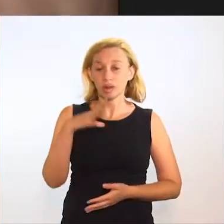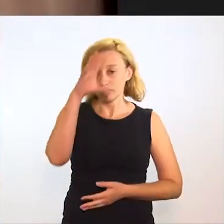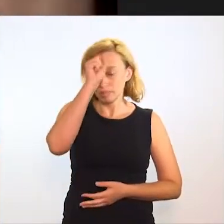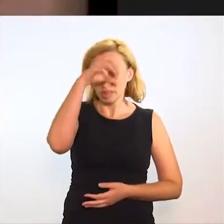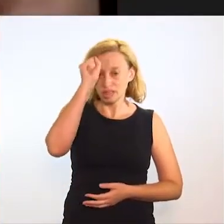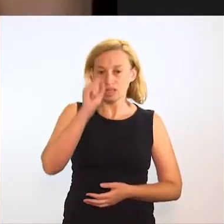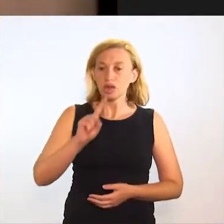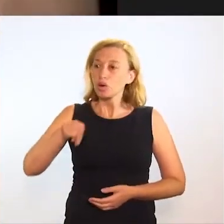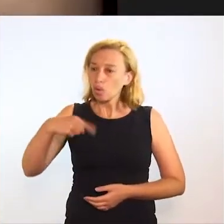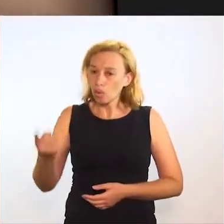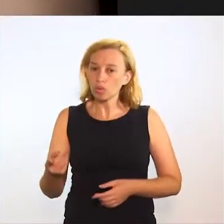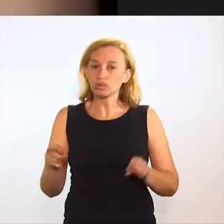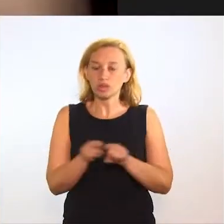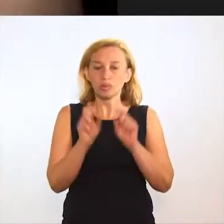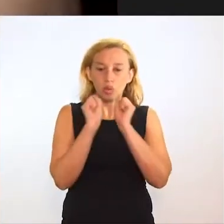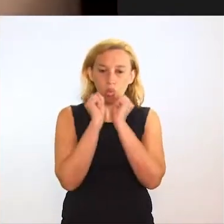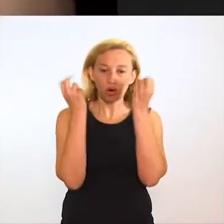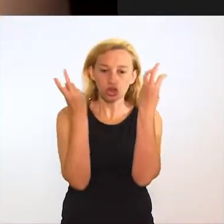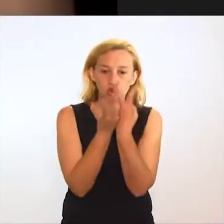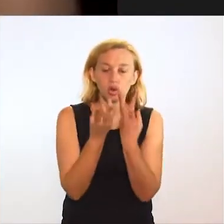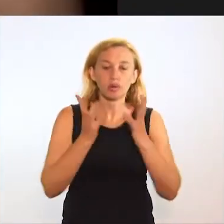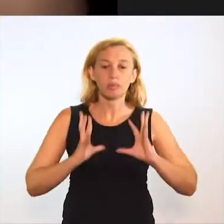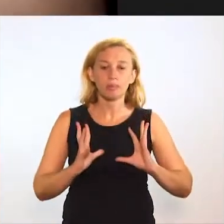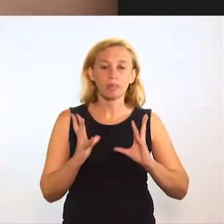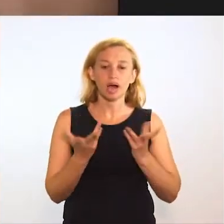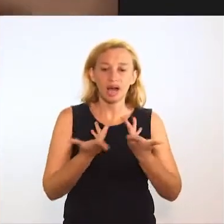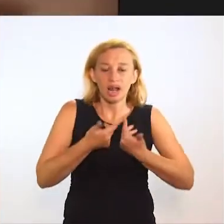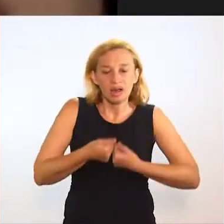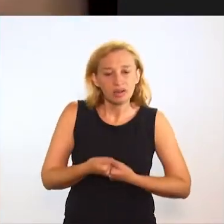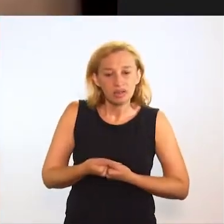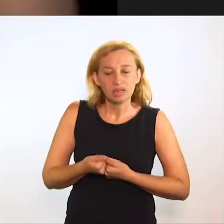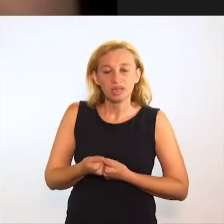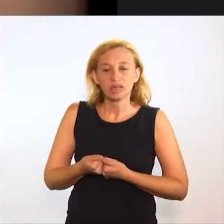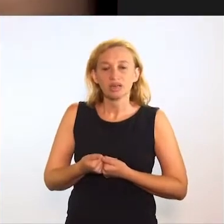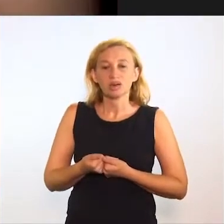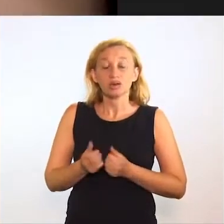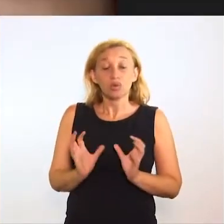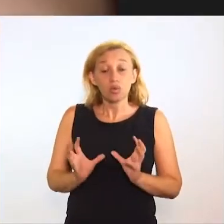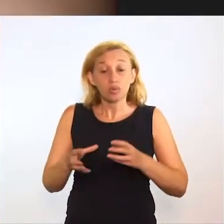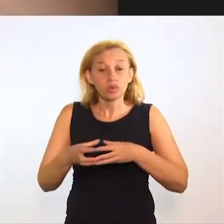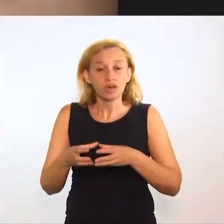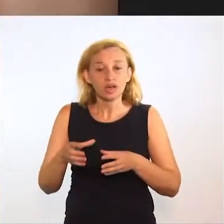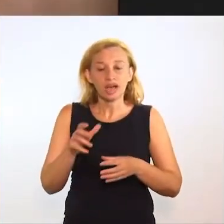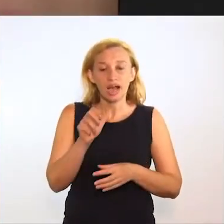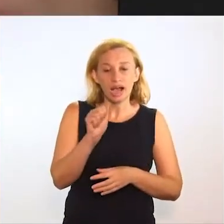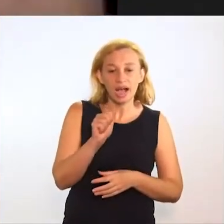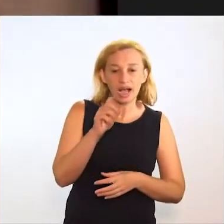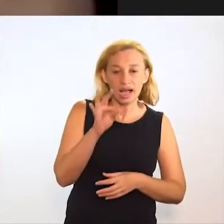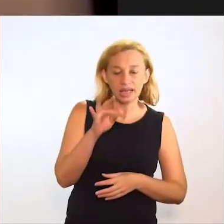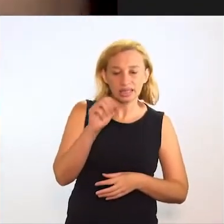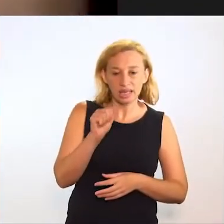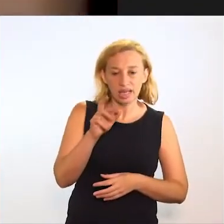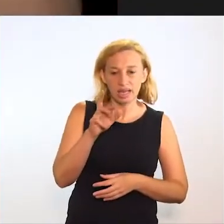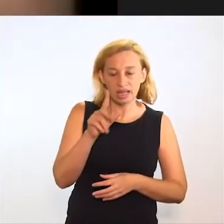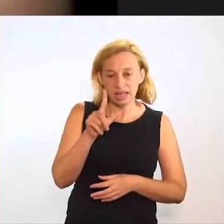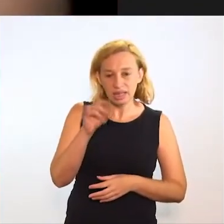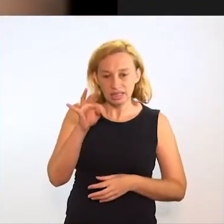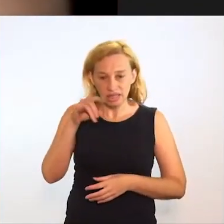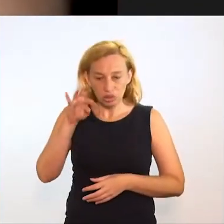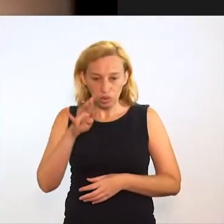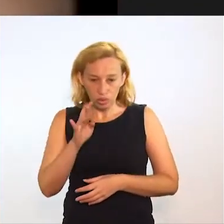né? Eu participei de um workshop que eu achei maravilhoso, da Comunidades Catalisadoras, ensinando a